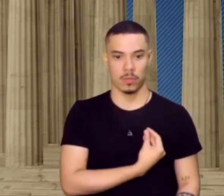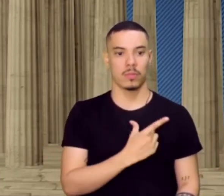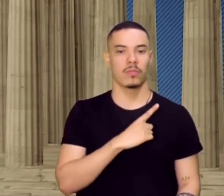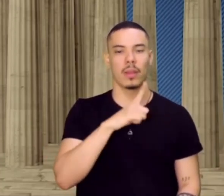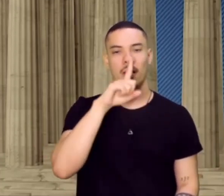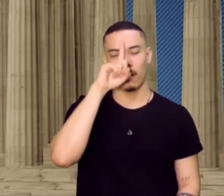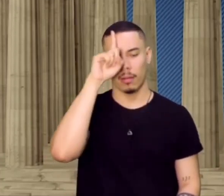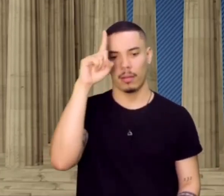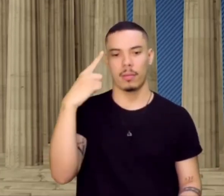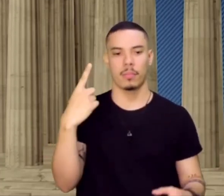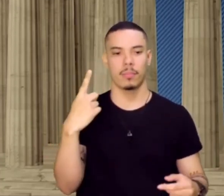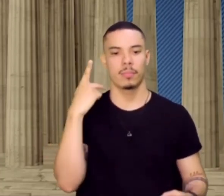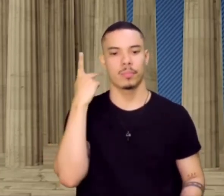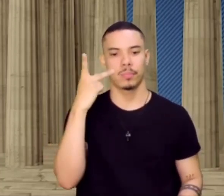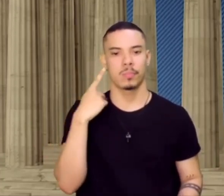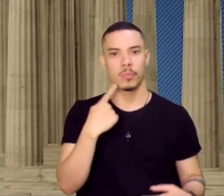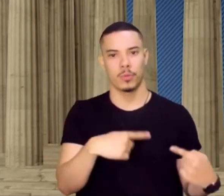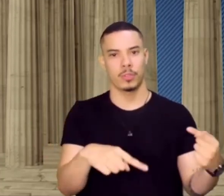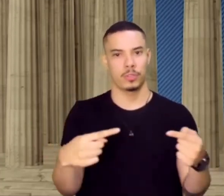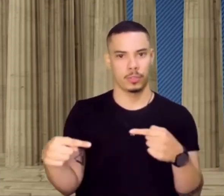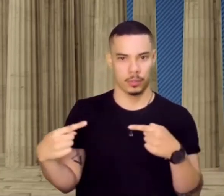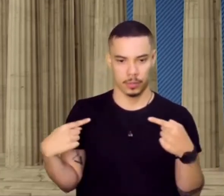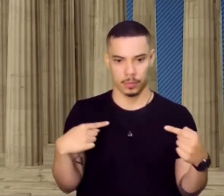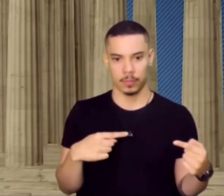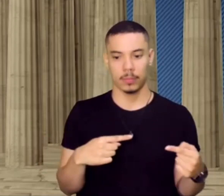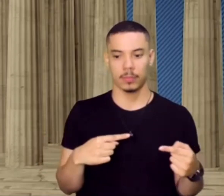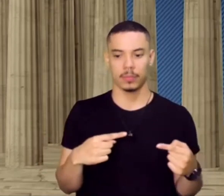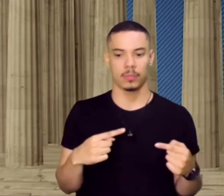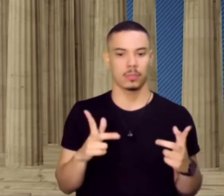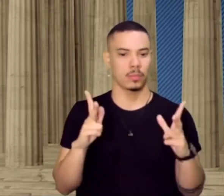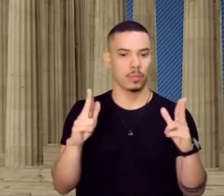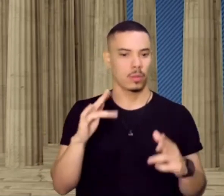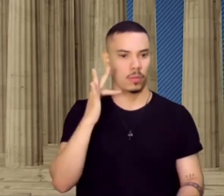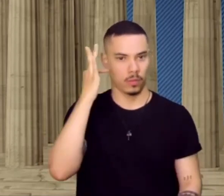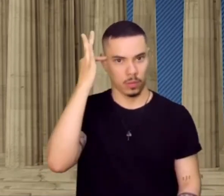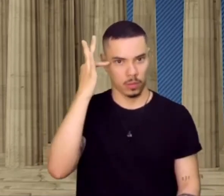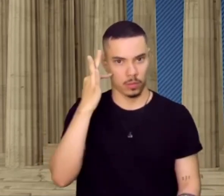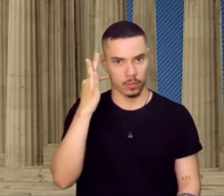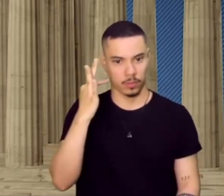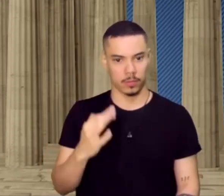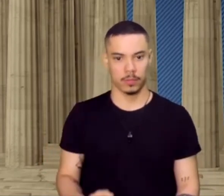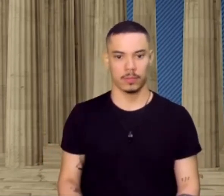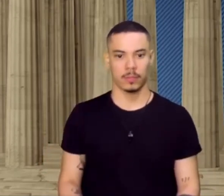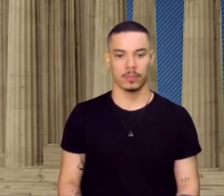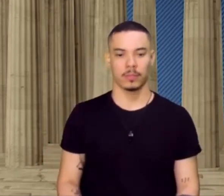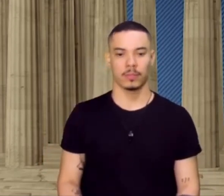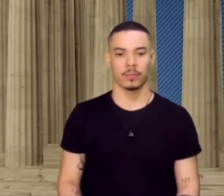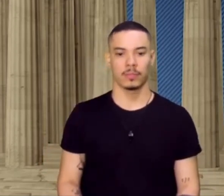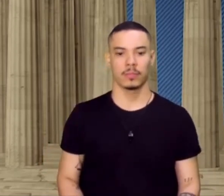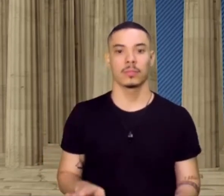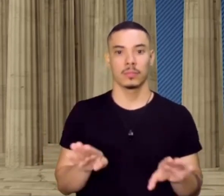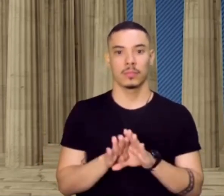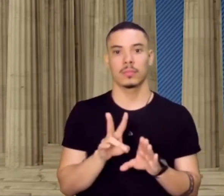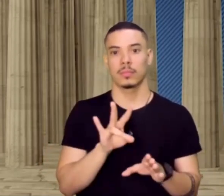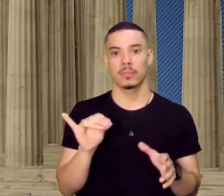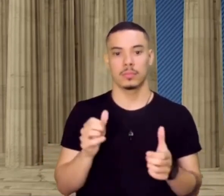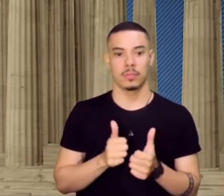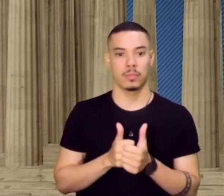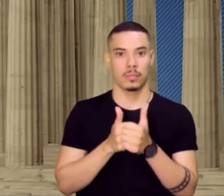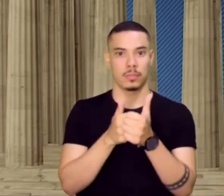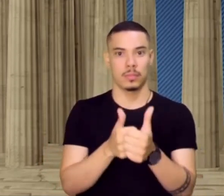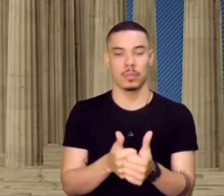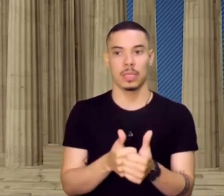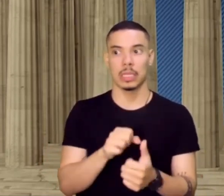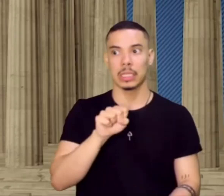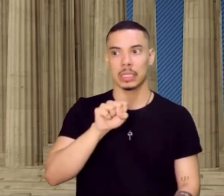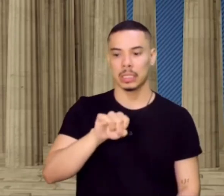uma política de vida, tá bom? Assim como filosofia de vida. Então vocês vão seguir as regras. Gente, se